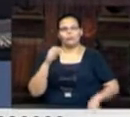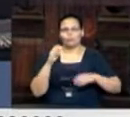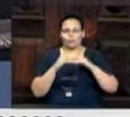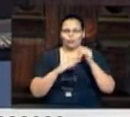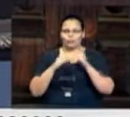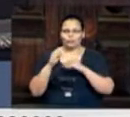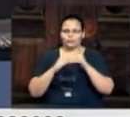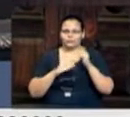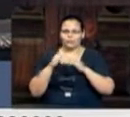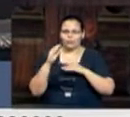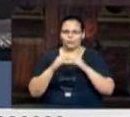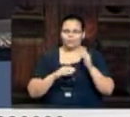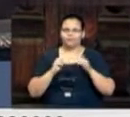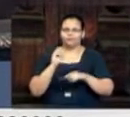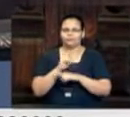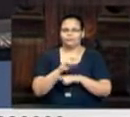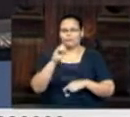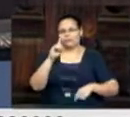concursados do DEGASE,